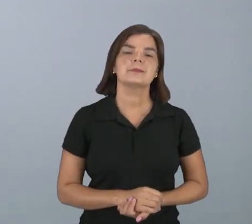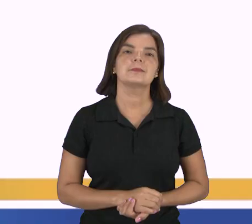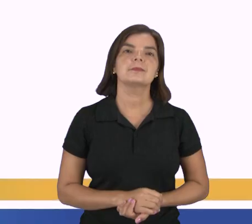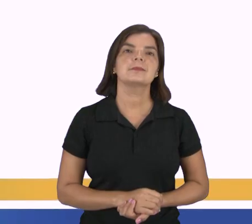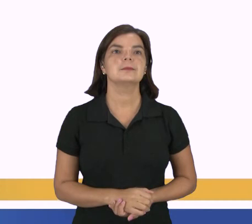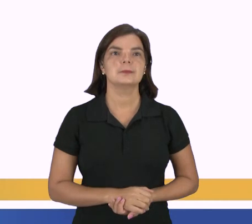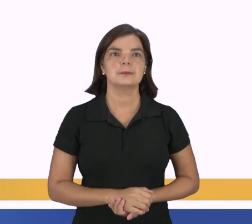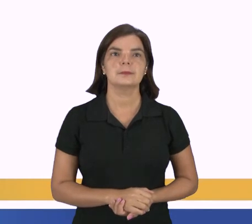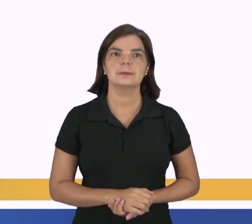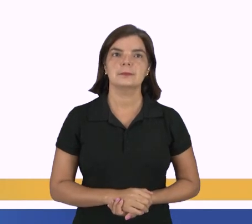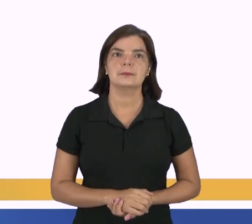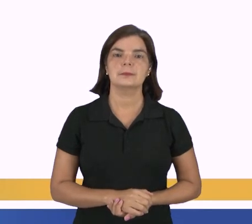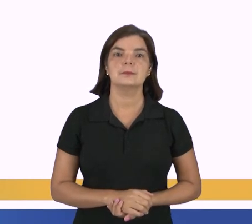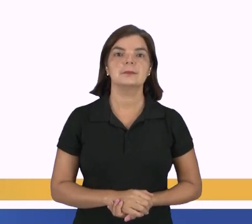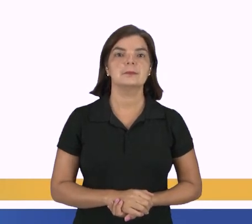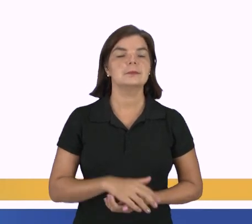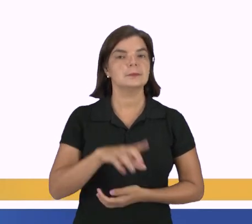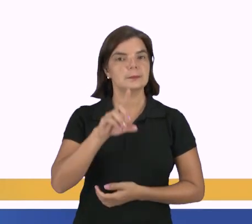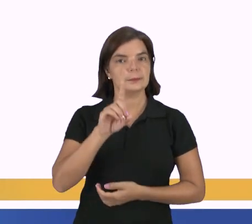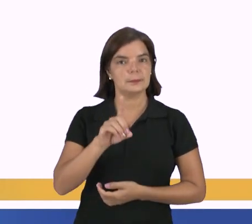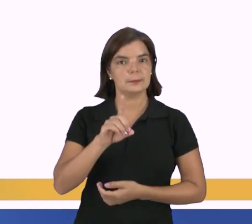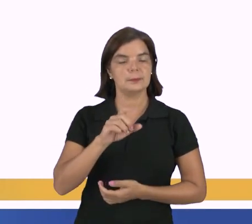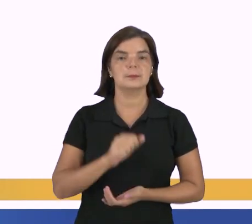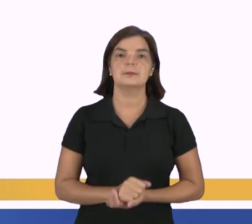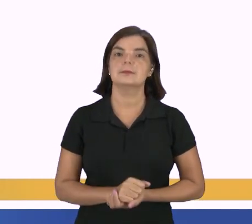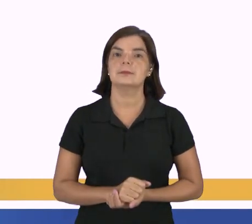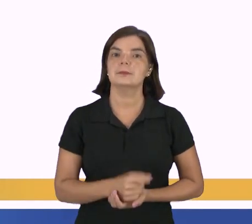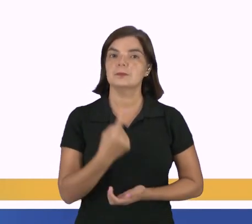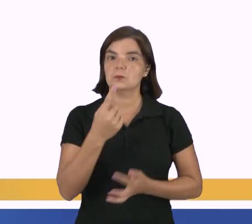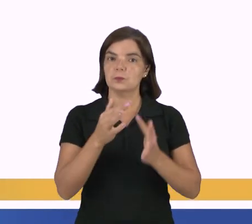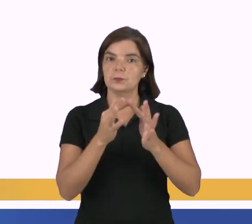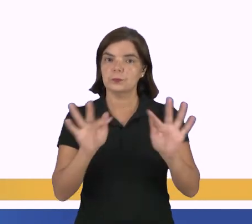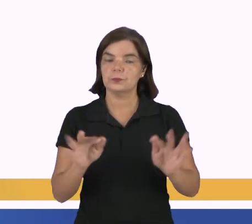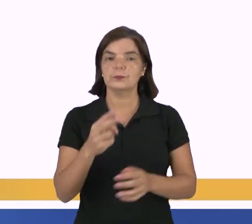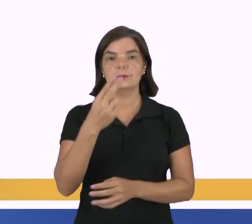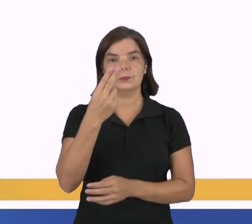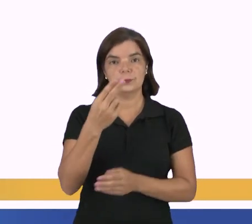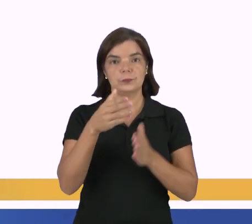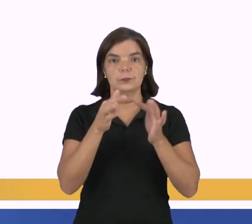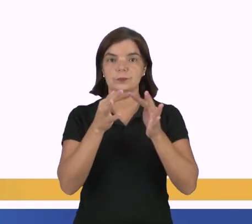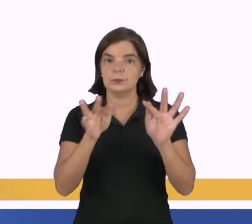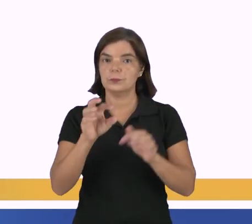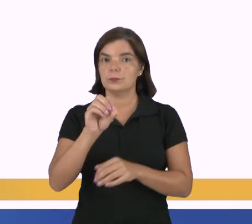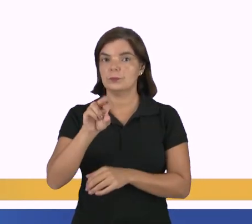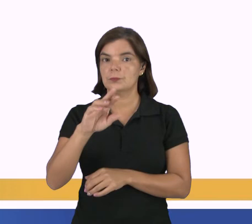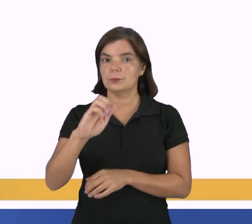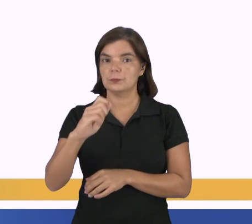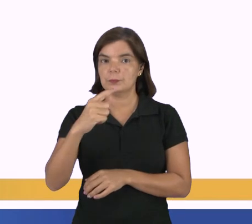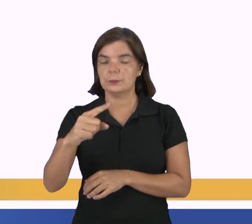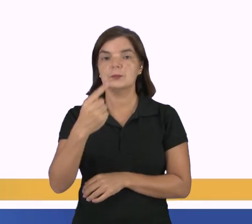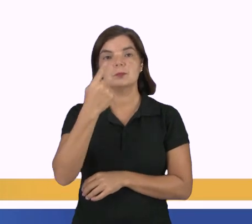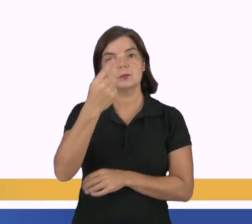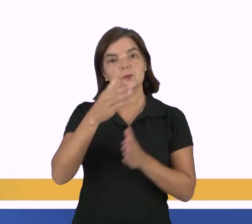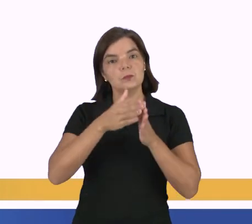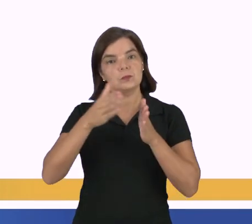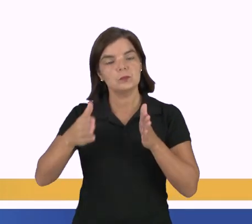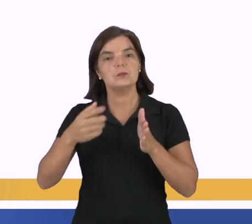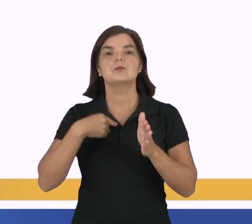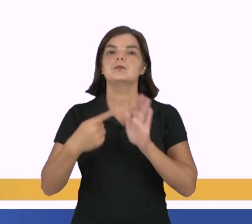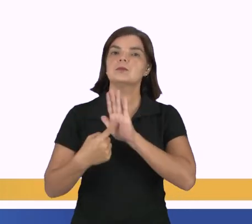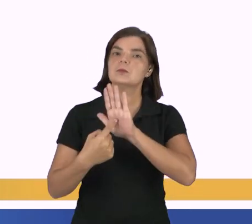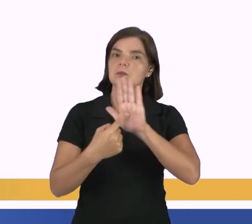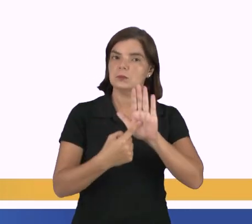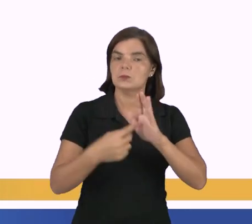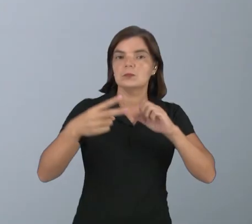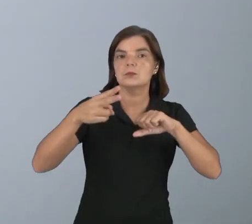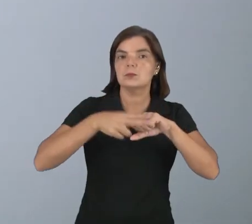ver. Letra D, uma frase, 2 orações e um período. No momento que eu